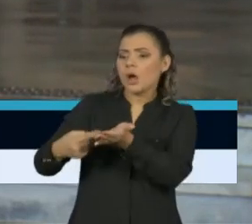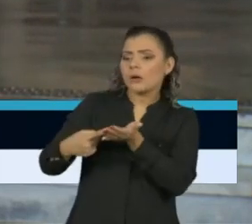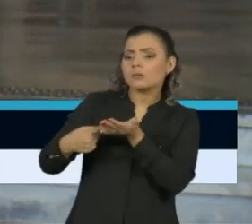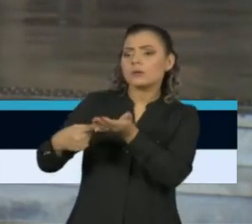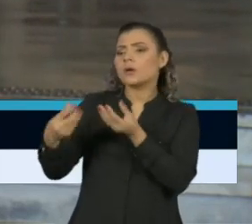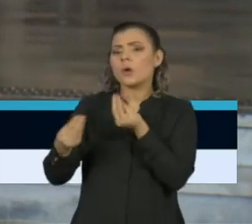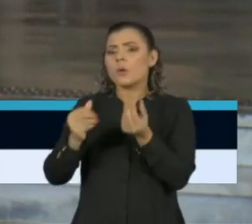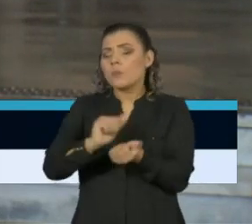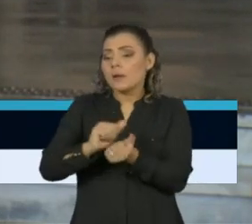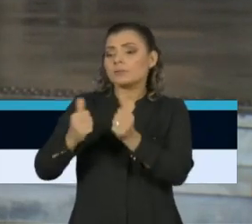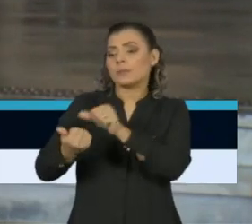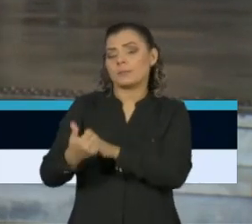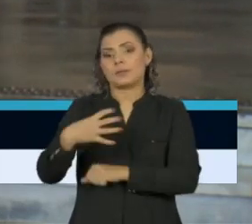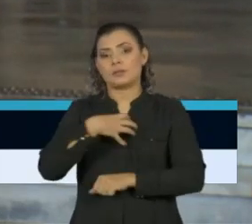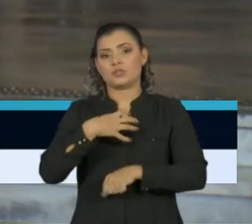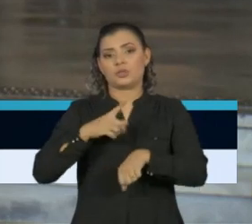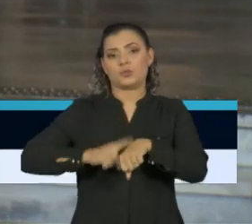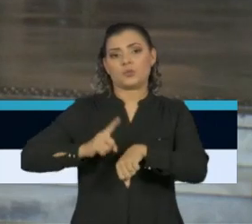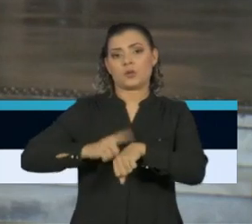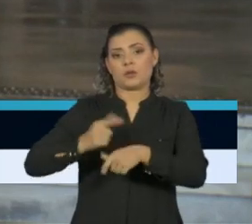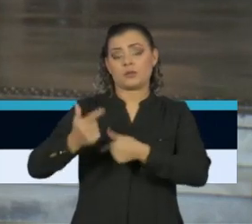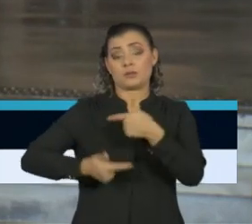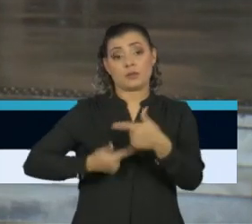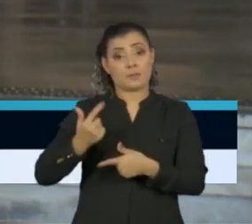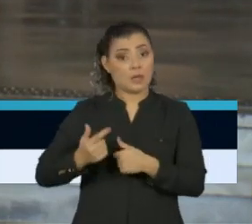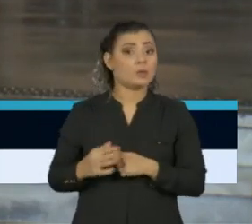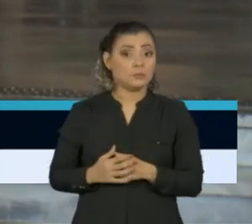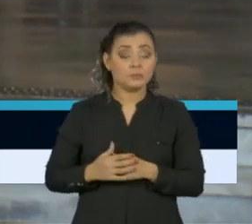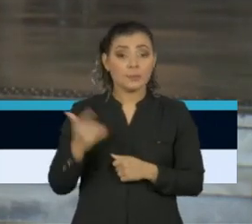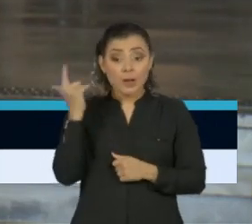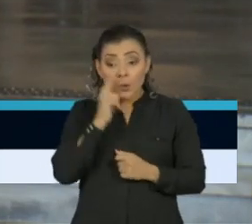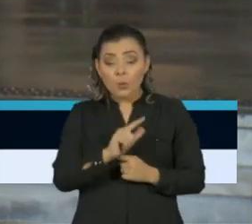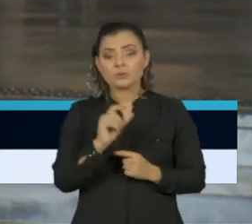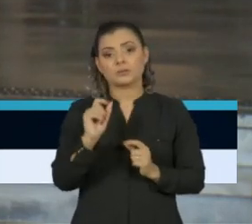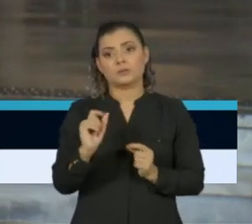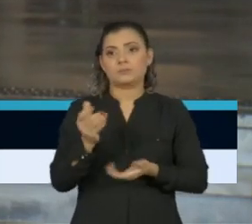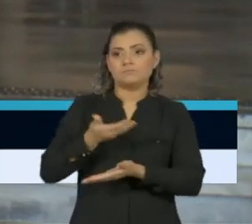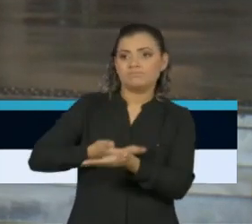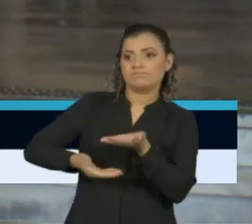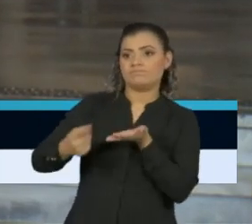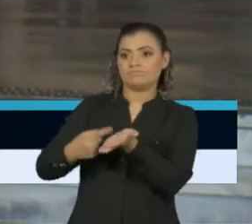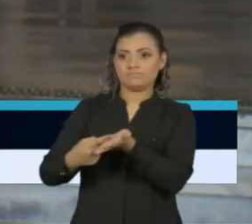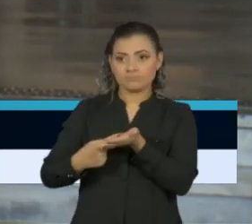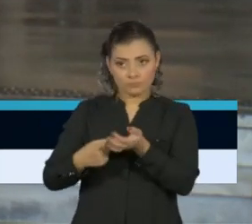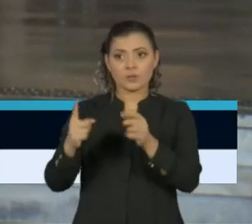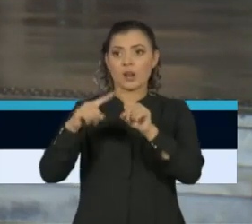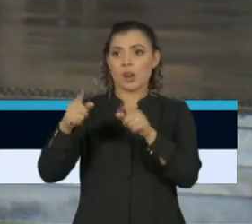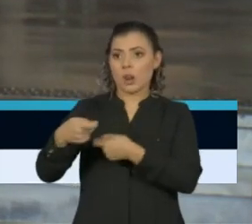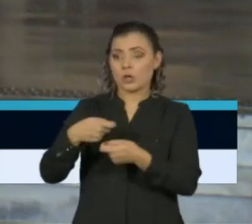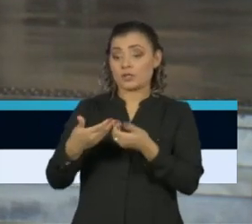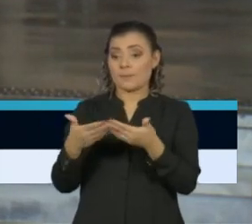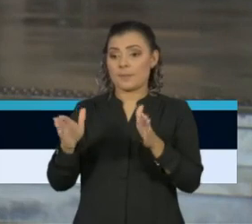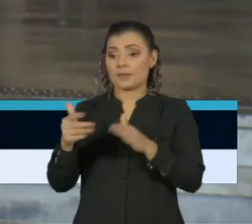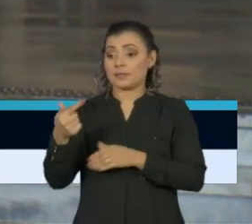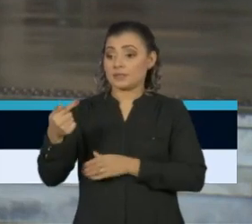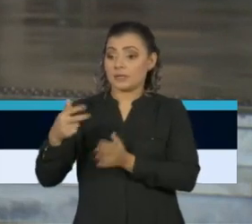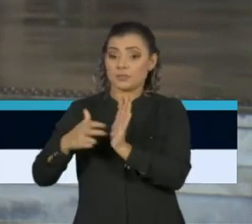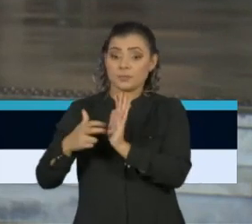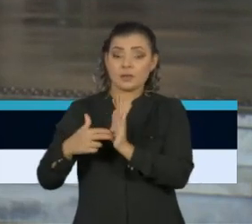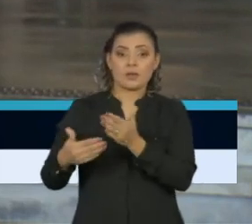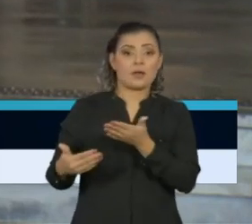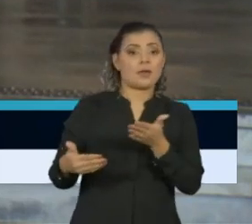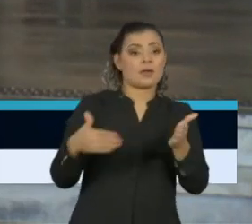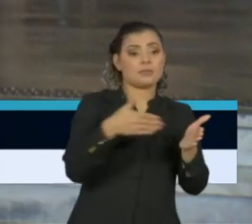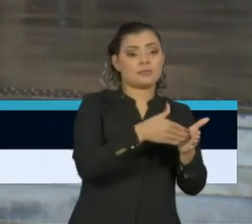conseguem adaptar o seu horário de funcionamento para que a gente possa ter lojas abertas das 7 da manhã às 4